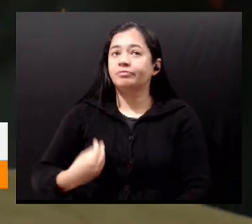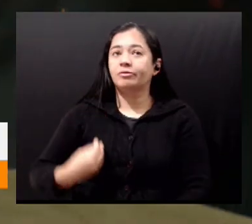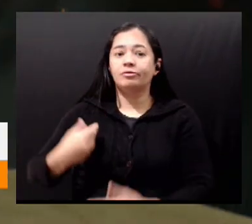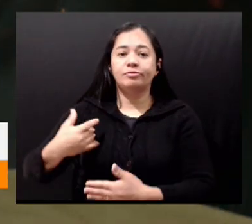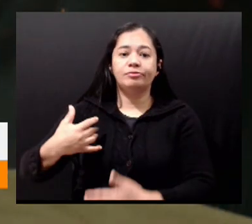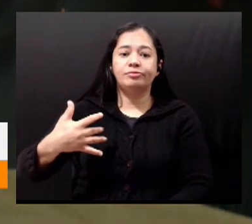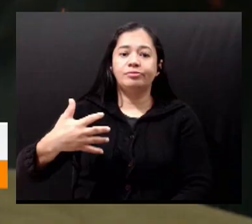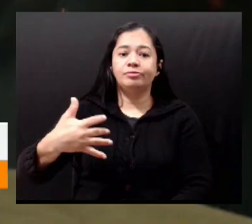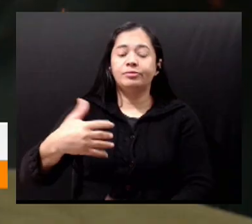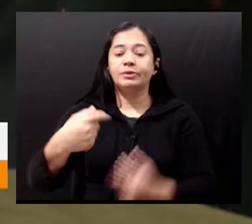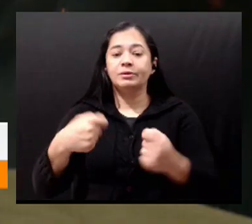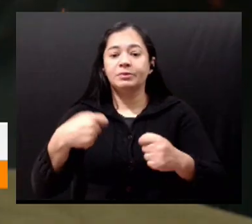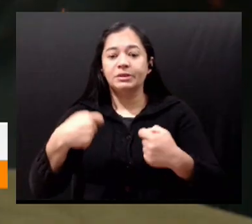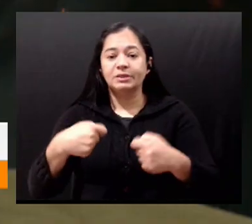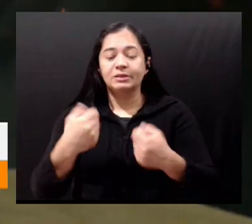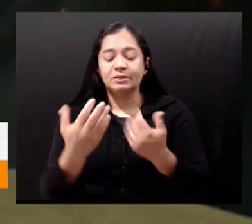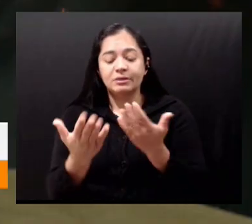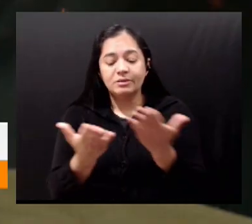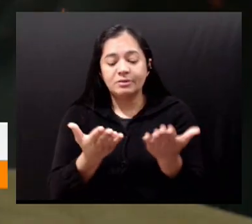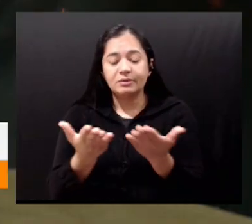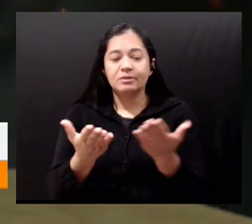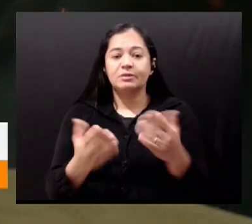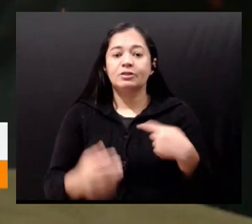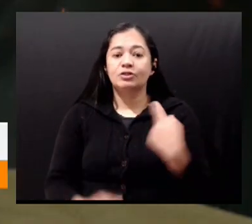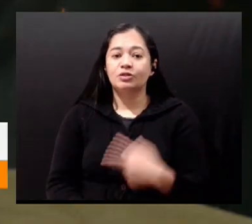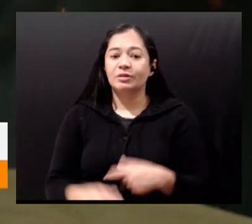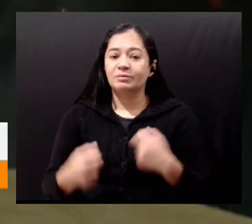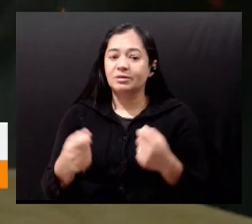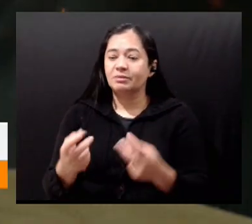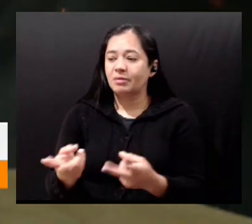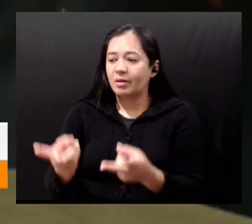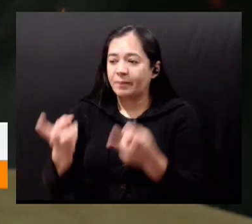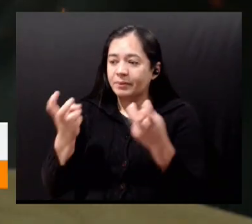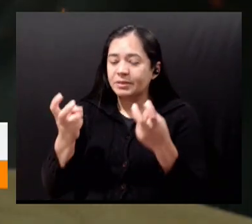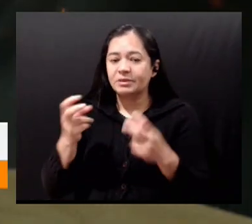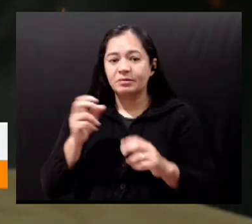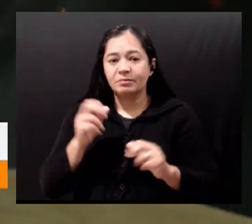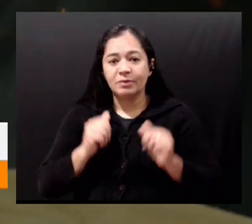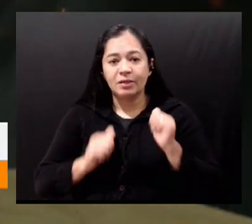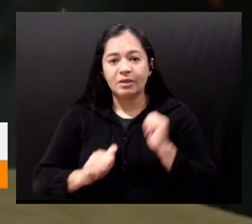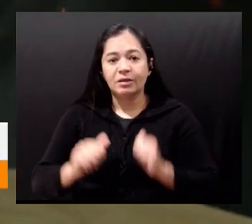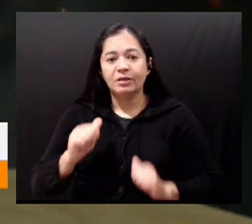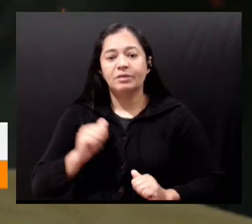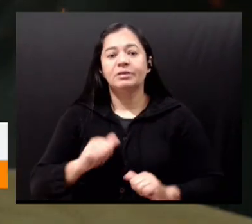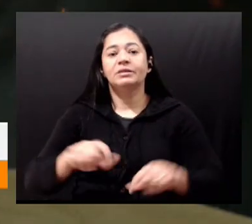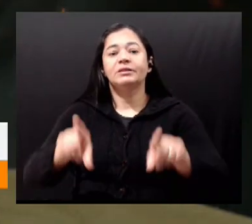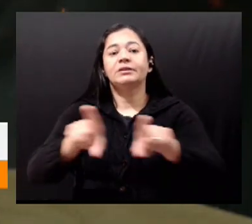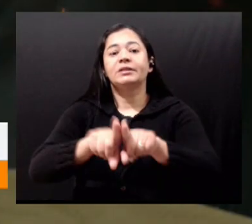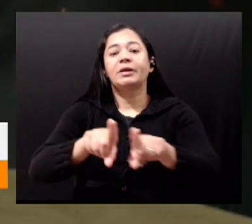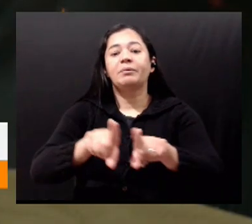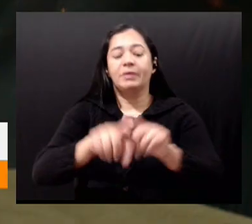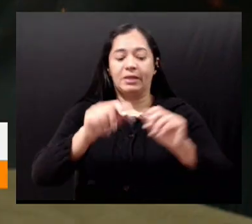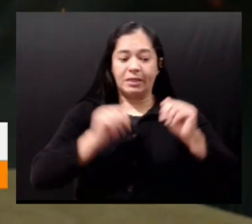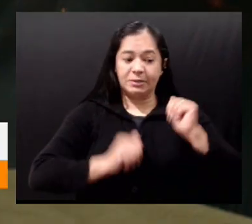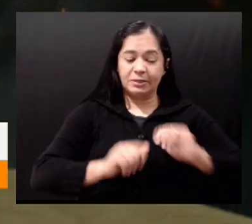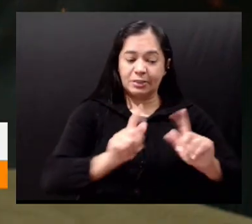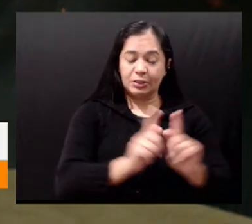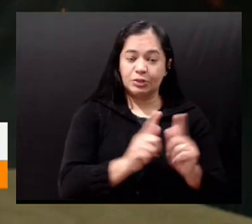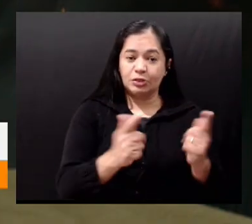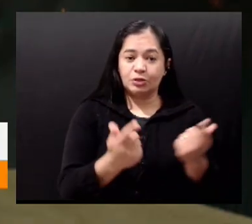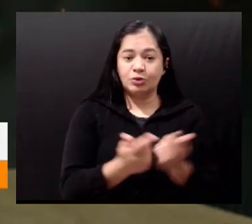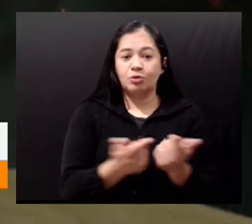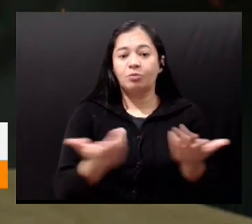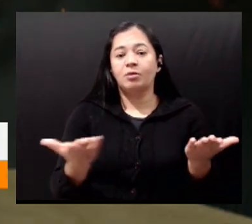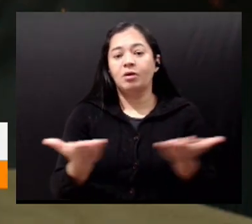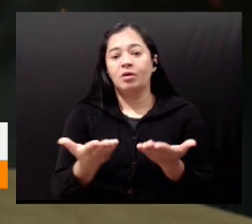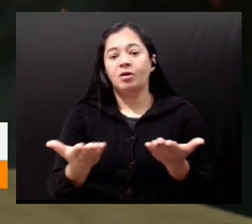a gente precisa aprender a identificar a ansiedade e a ansiedade coletiva. Agora, essa questão